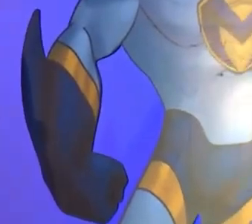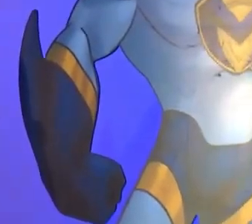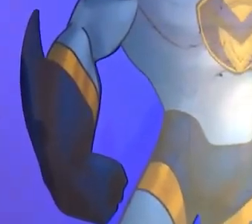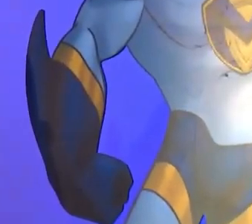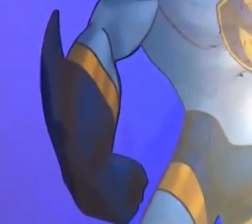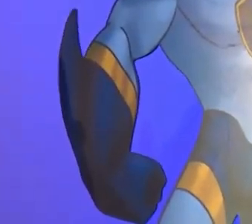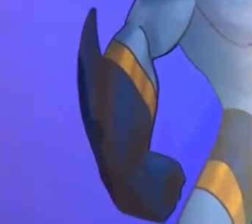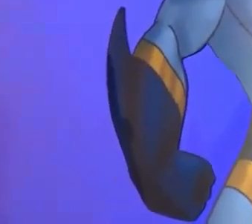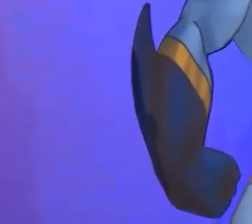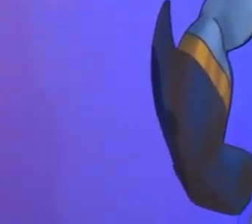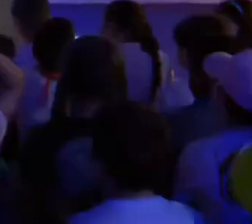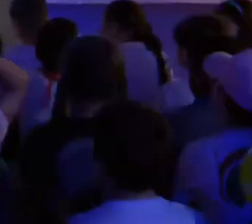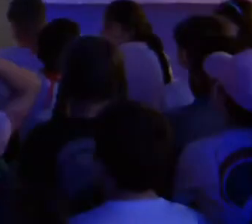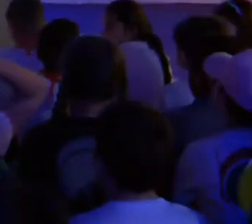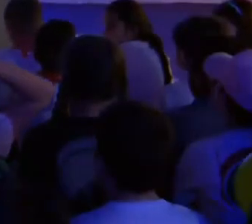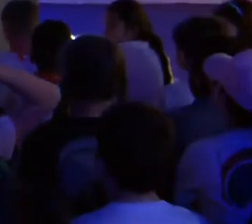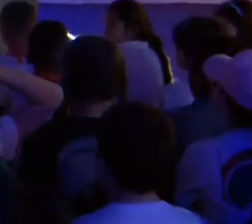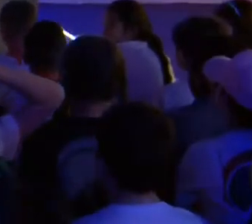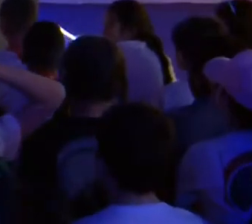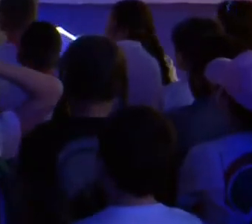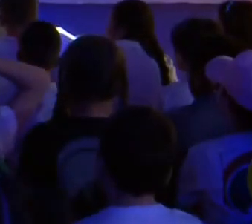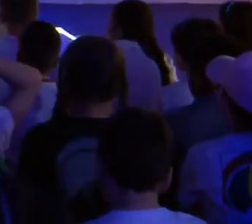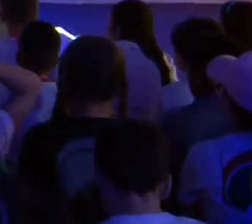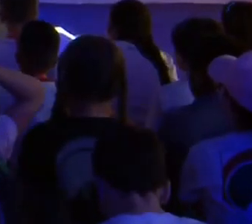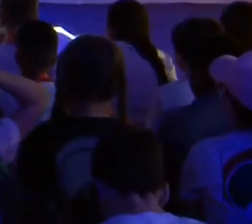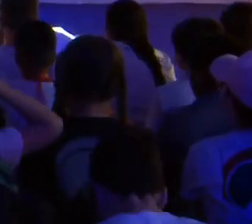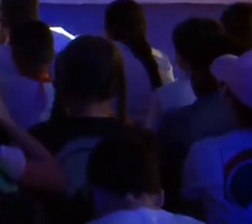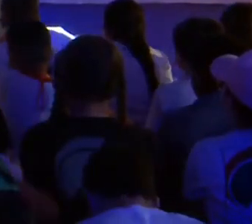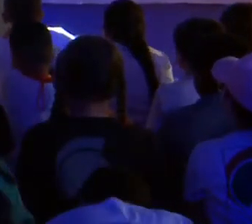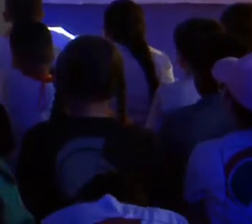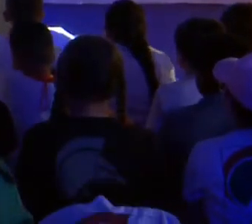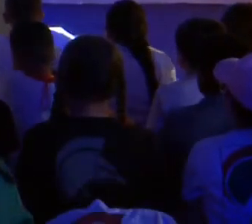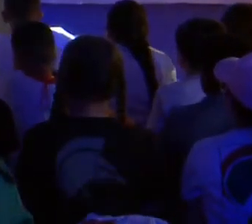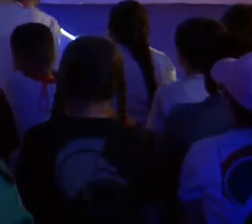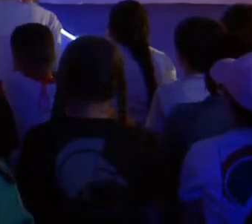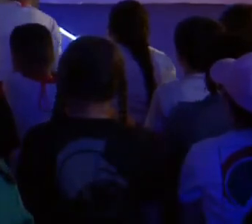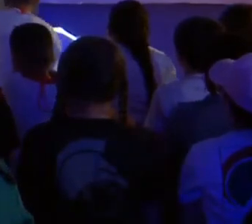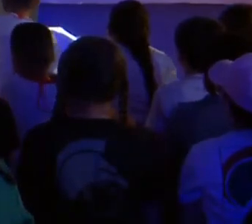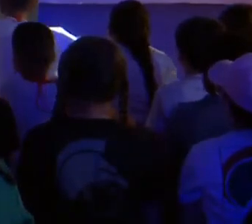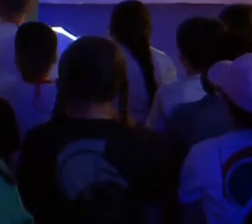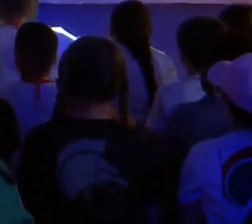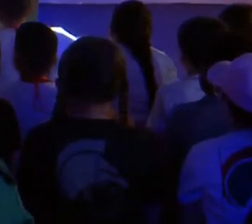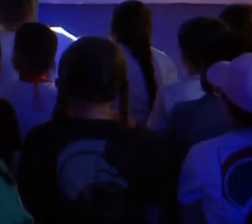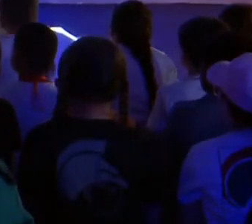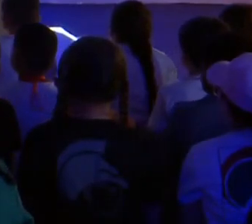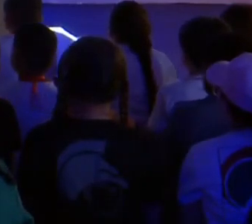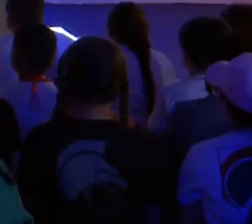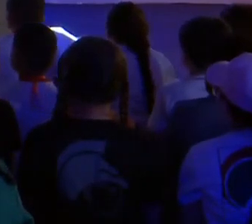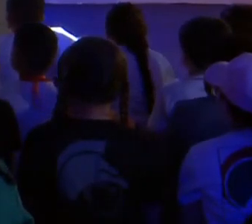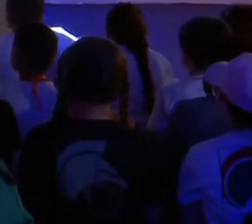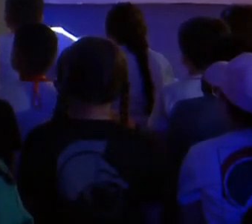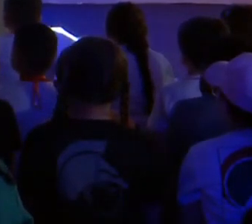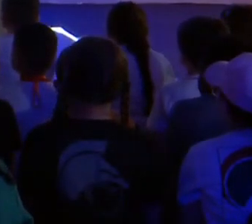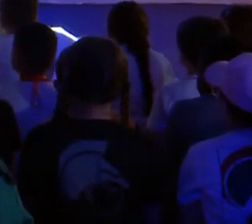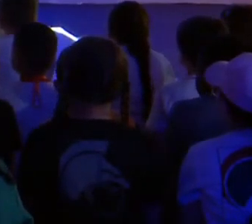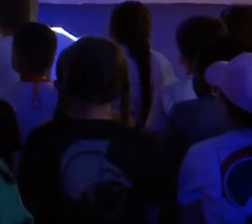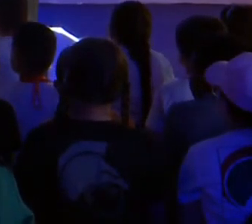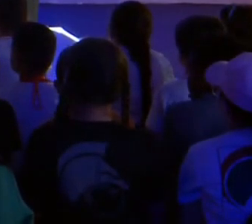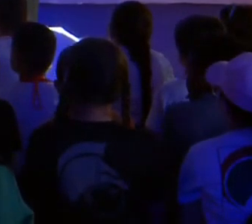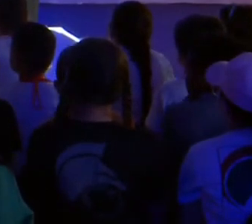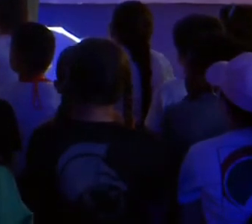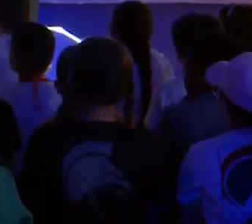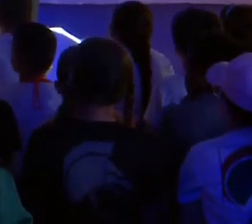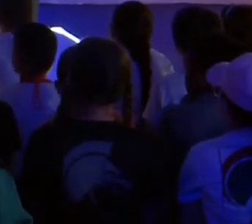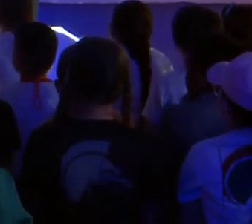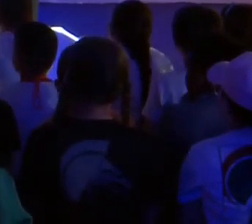Muito bom. Agora é o seguinte, hoje nós estamos aqui para apresentar para vocês o Reino de